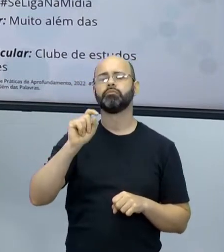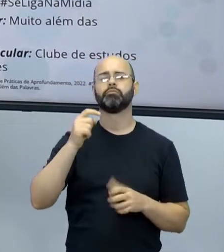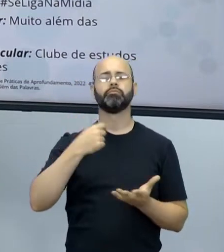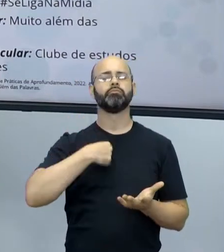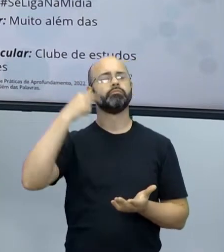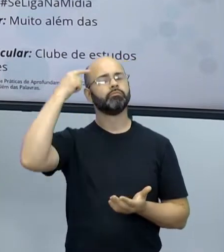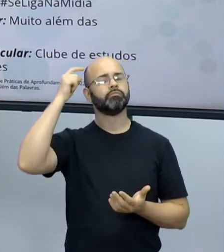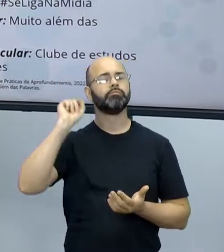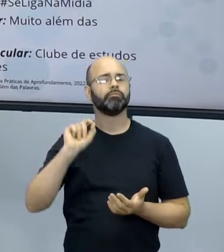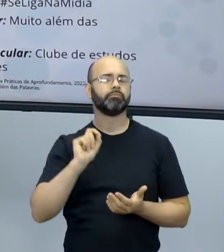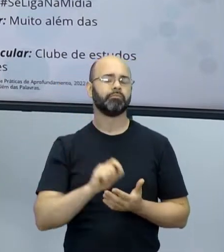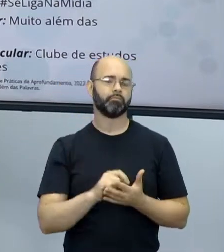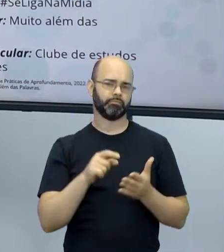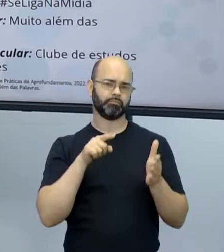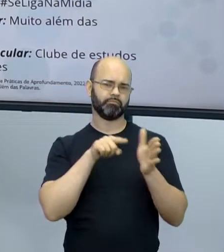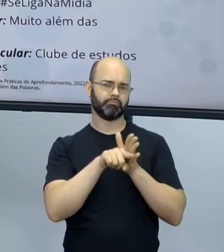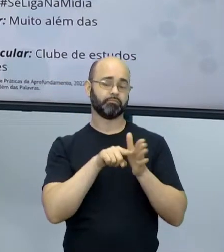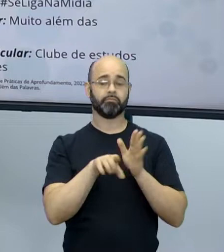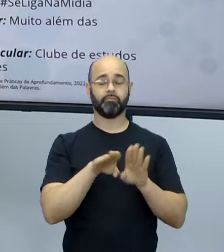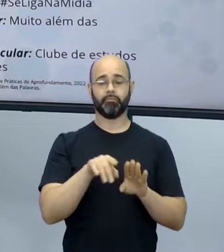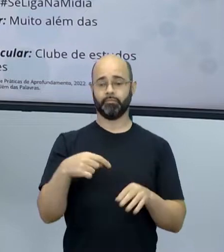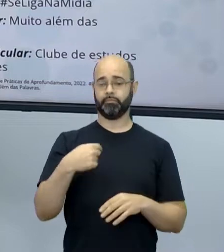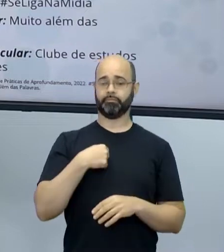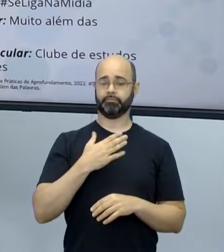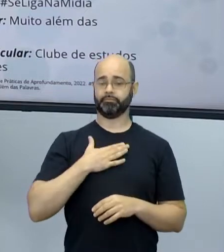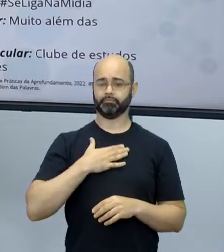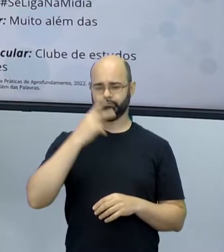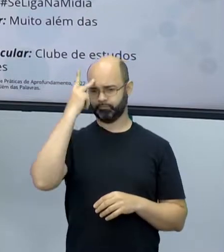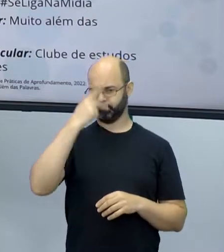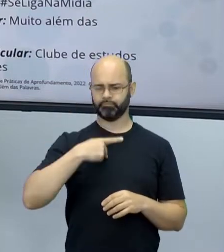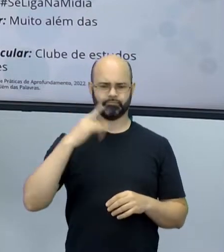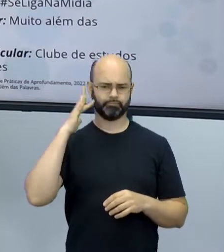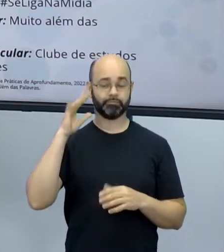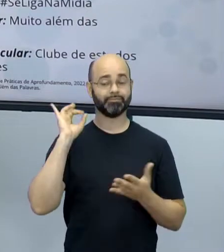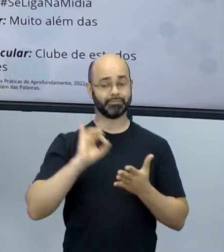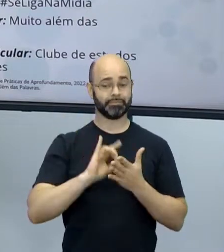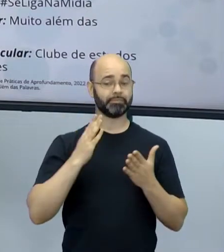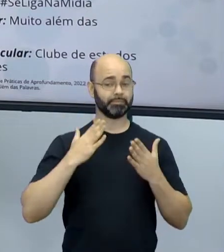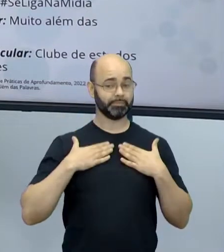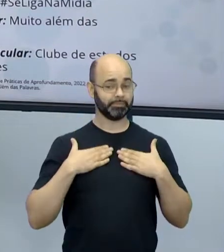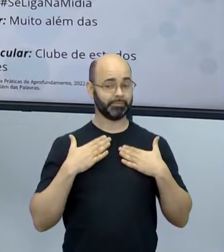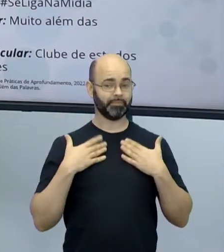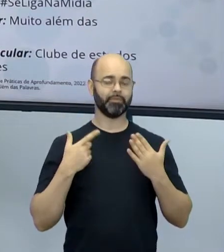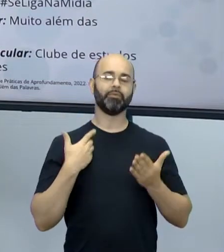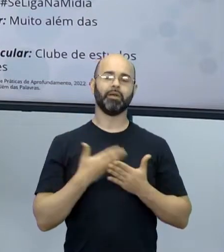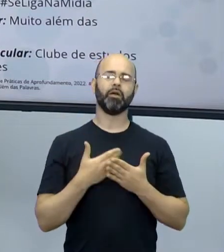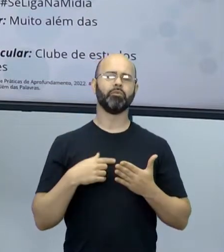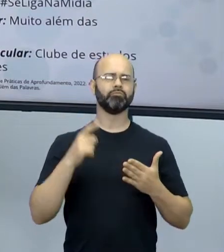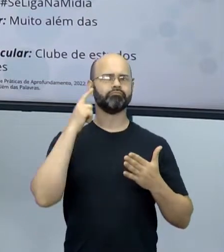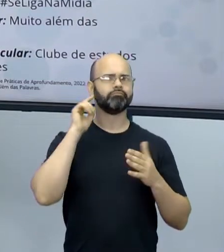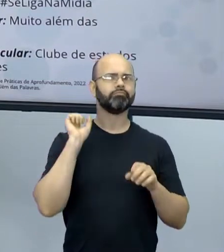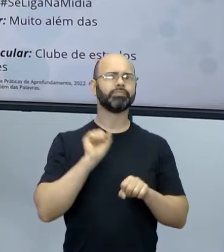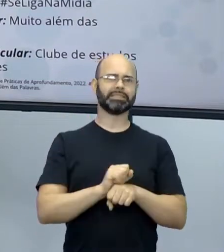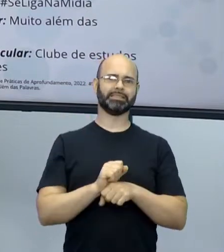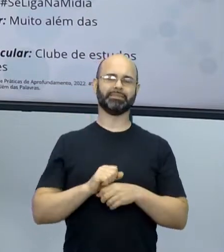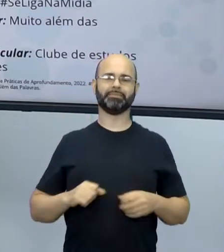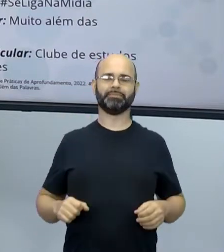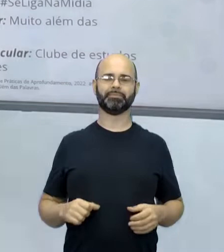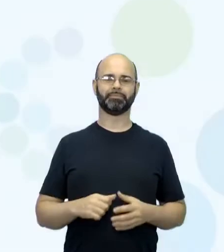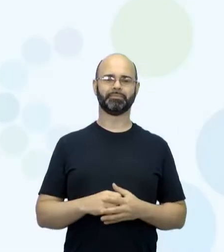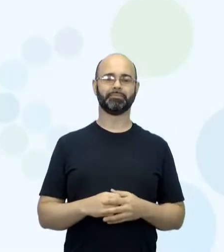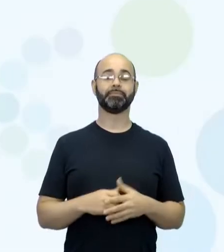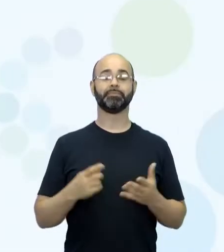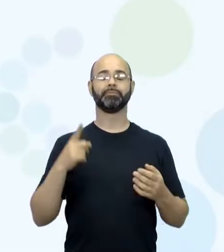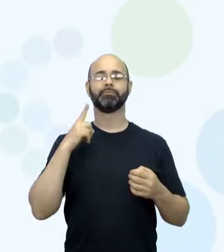respeito. Tem questionamentos que eu, inclusive, fiz a mim mesmo. Vou ser muito honesto com vocês e vou trazer ao longo desta aula. Vamos lá? Na tela, os créditos